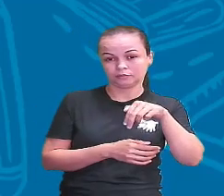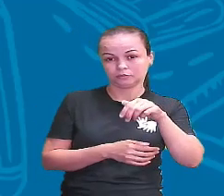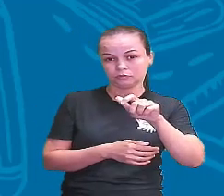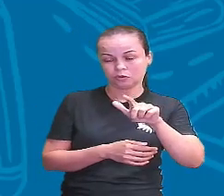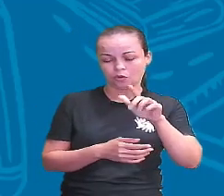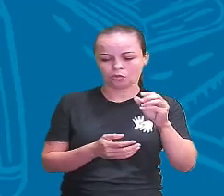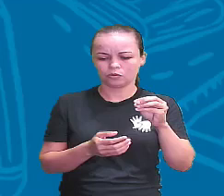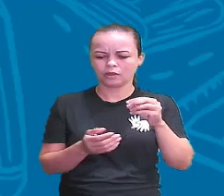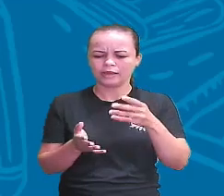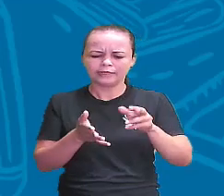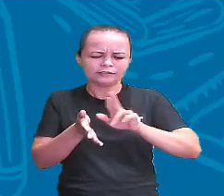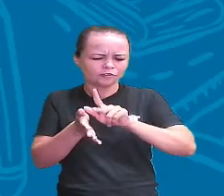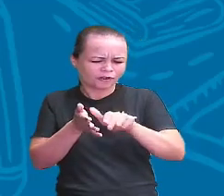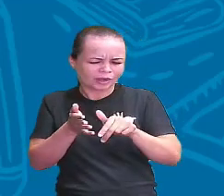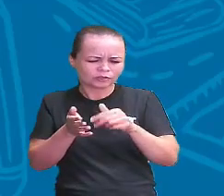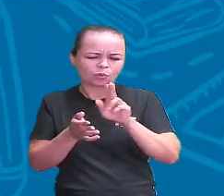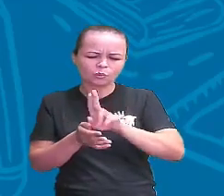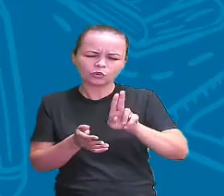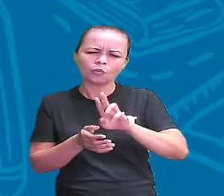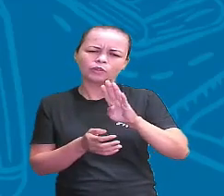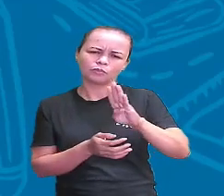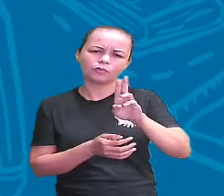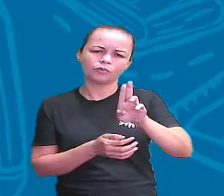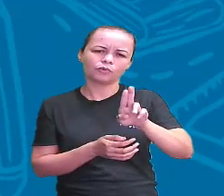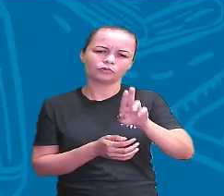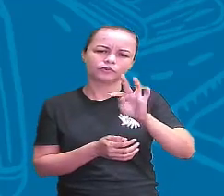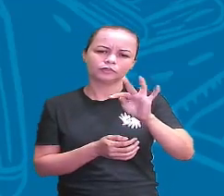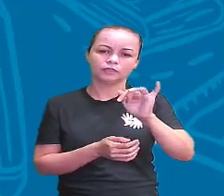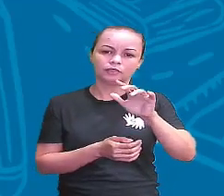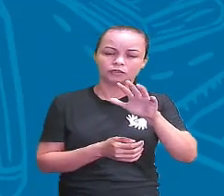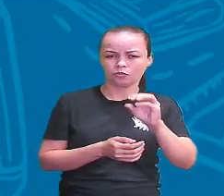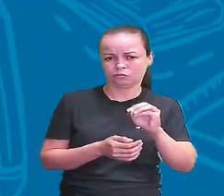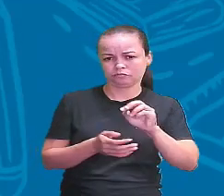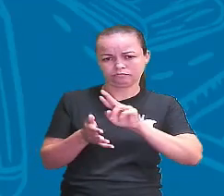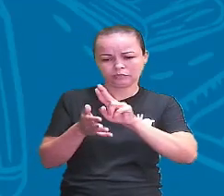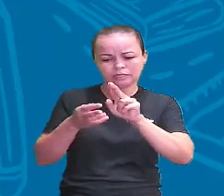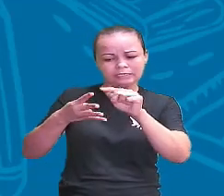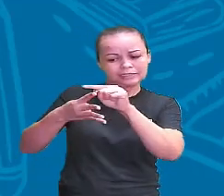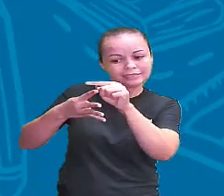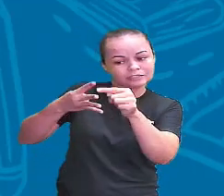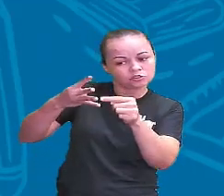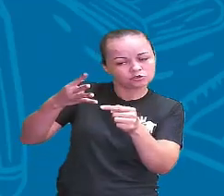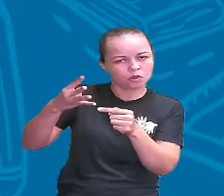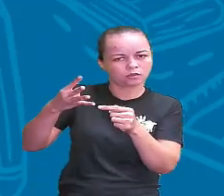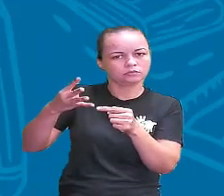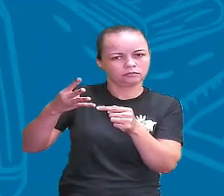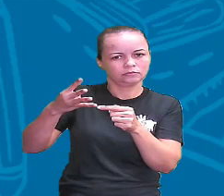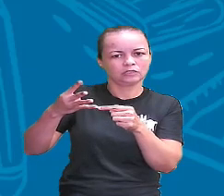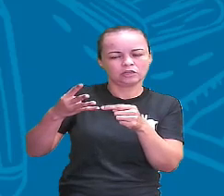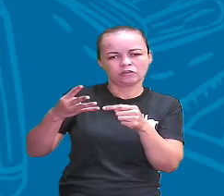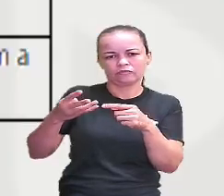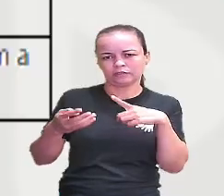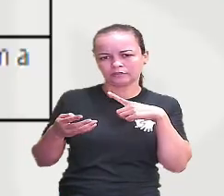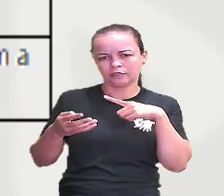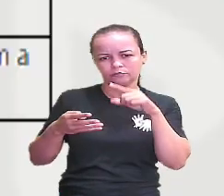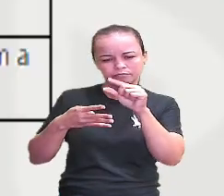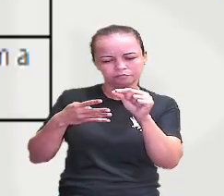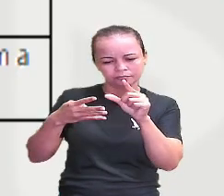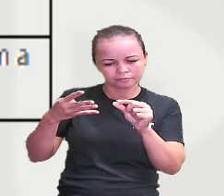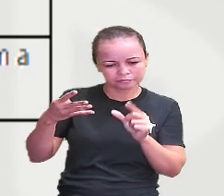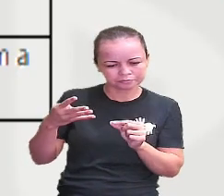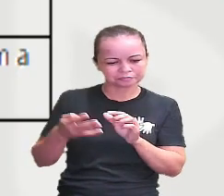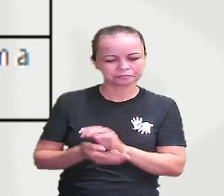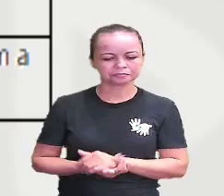álcool butírico. Então, o que é que eu quero chamar a atenção de vocês? Quando eu penso no tipo de fermentação